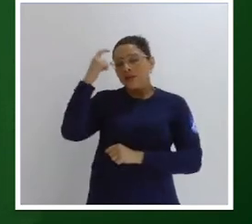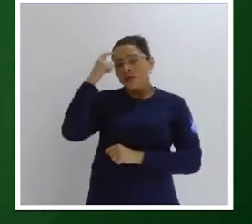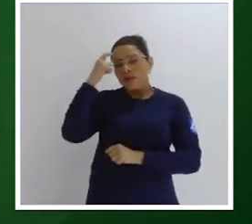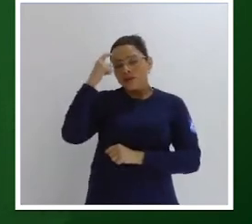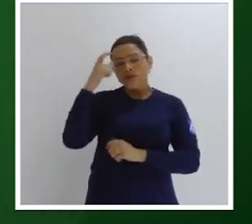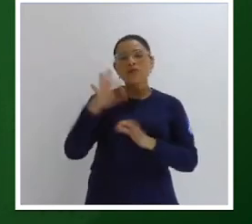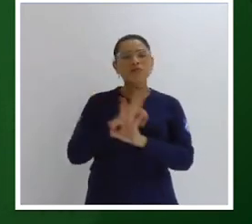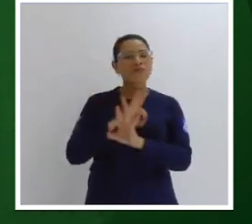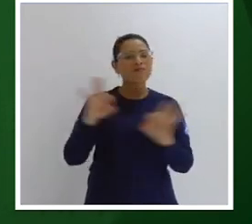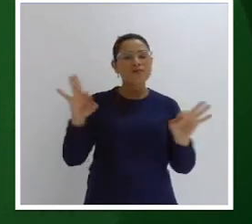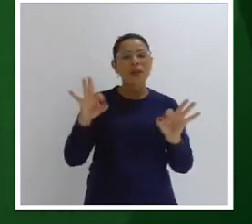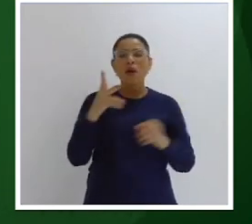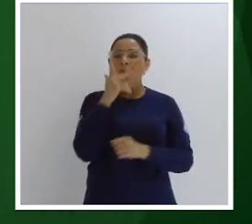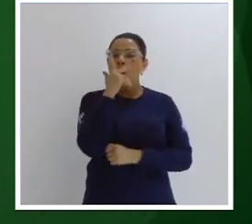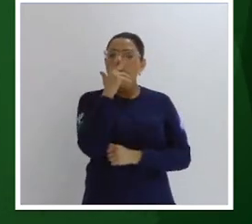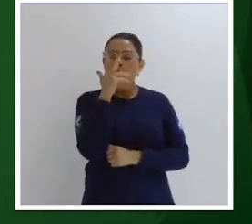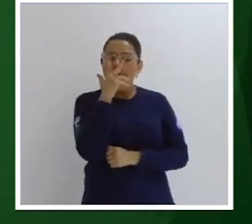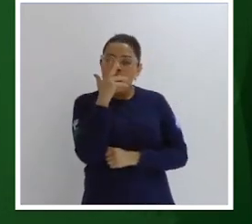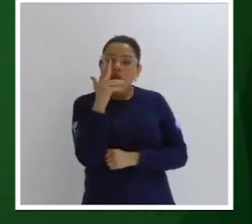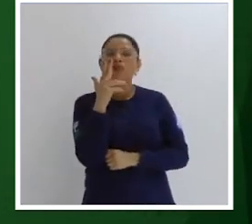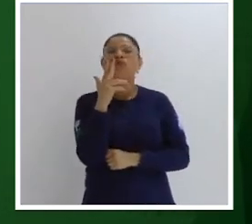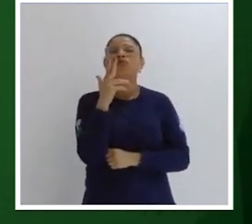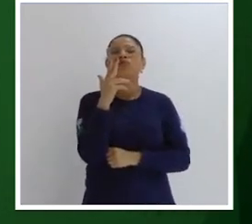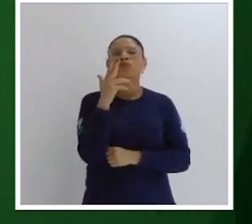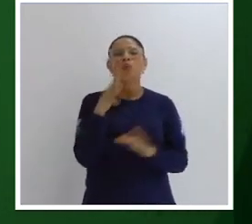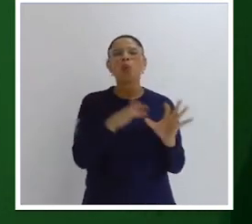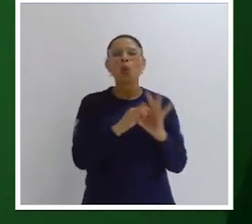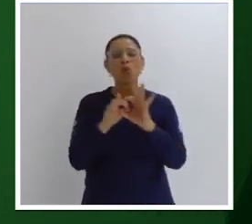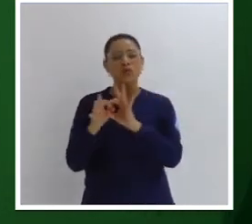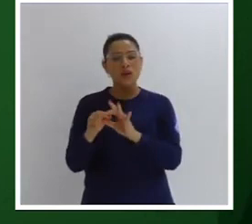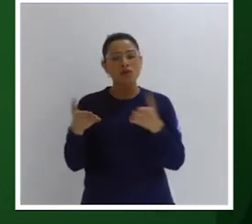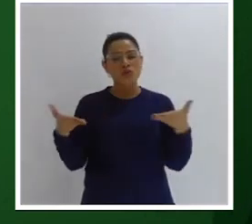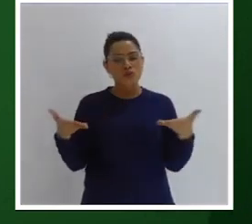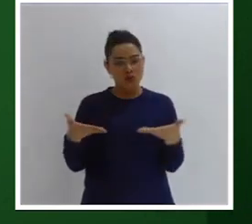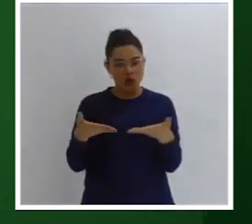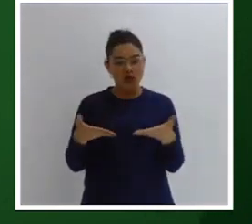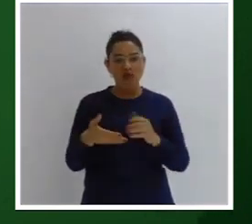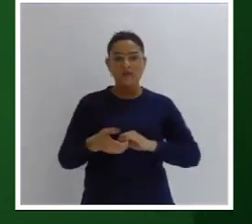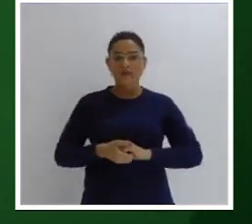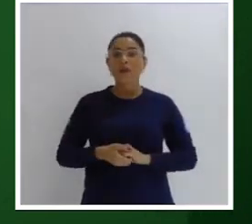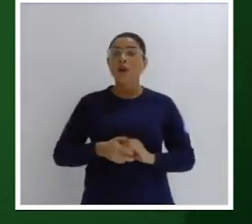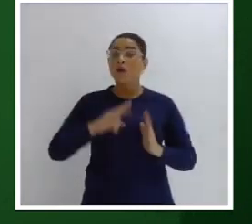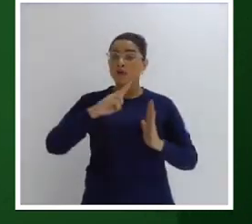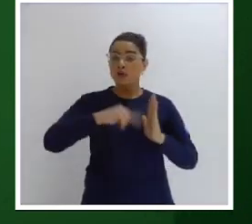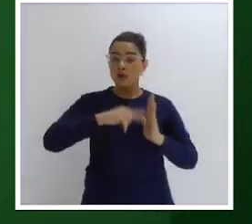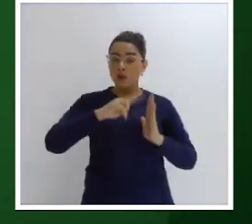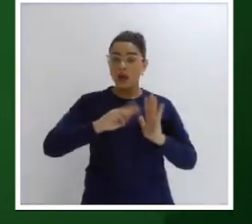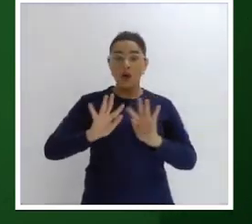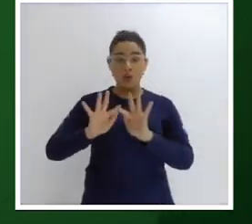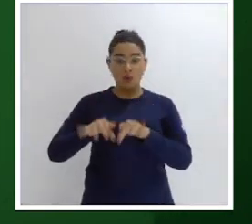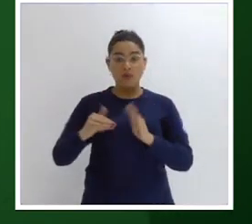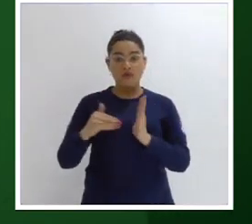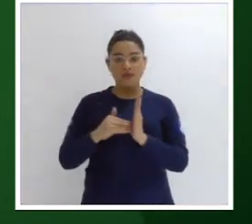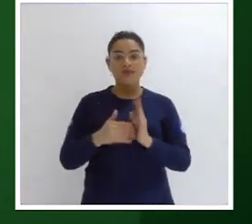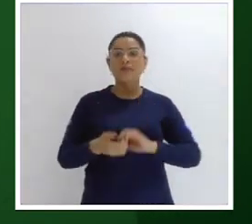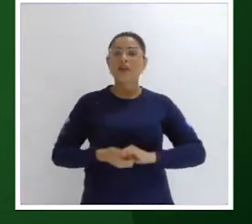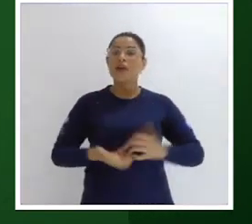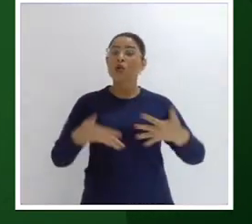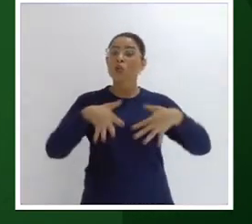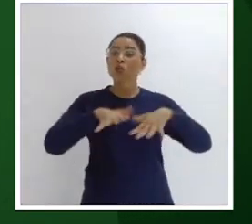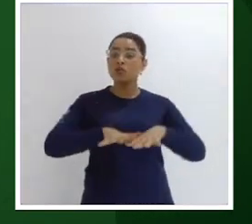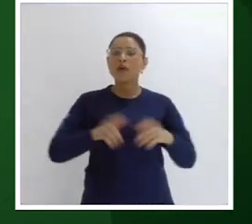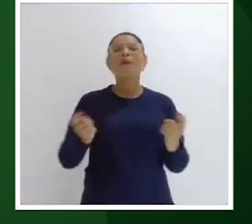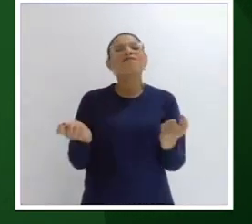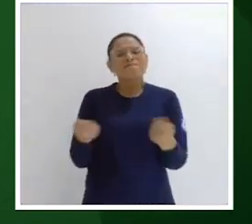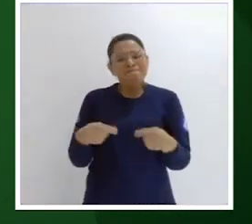e que eu acho que tem a ver tudo com o nosso contexto vou ler a última inclusão é a nossa